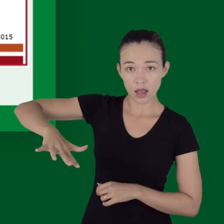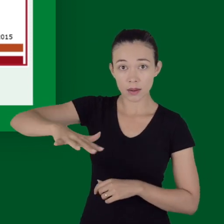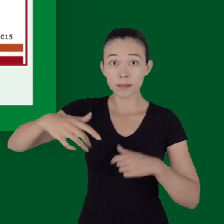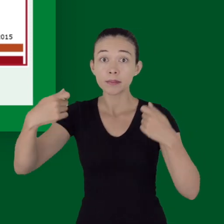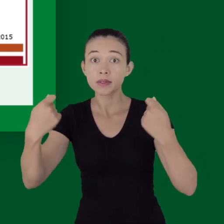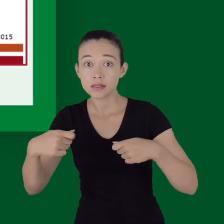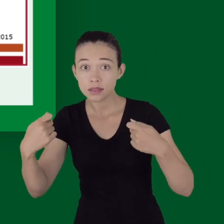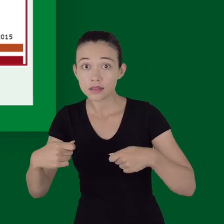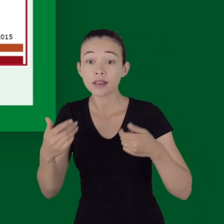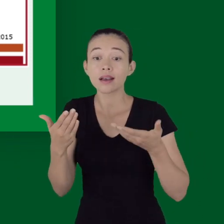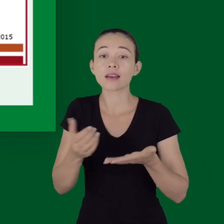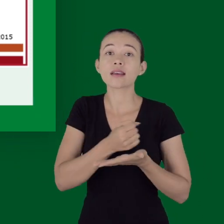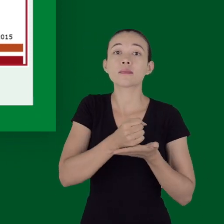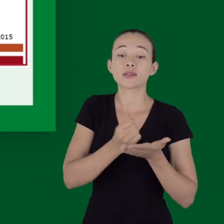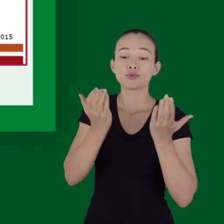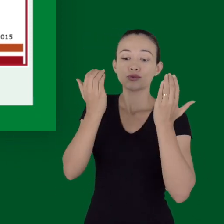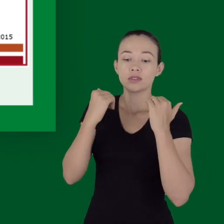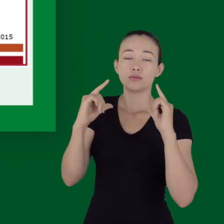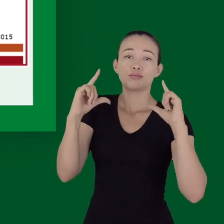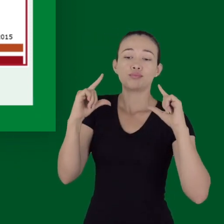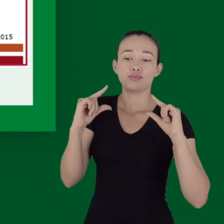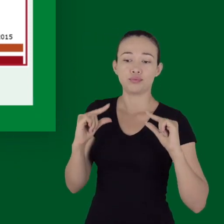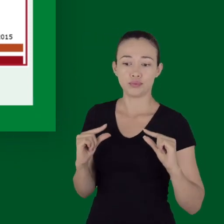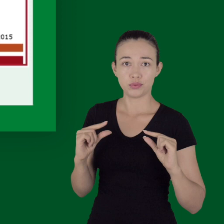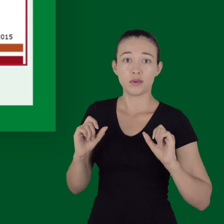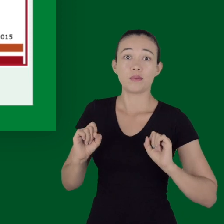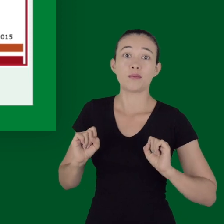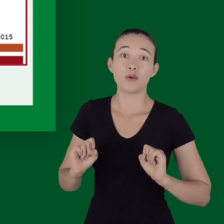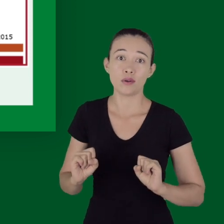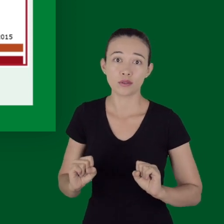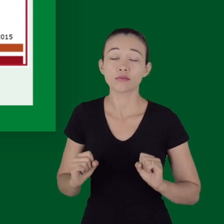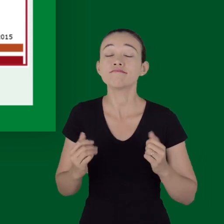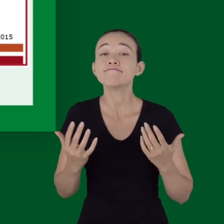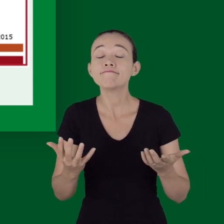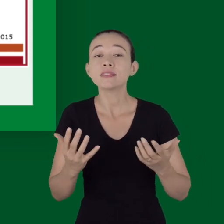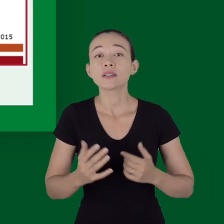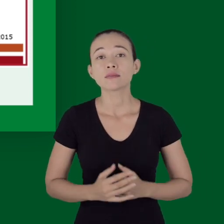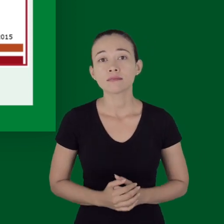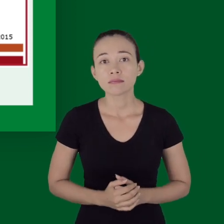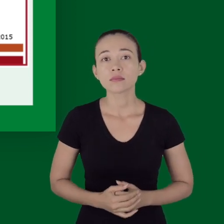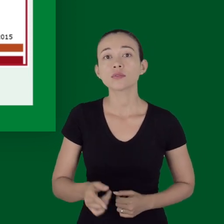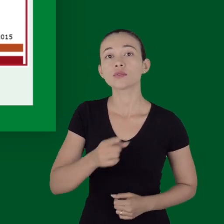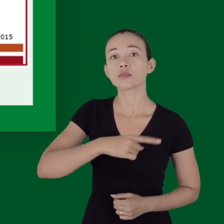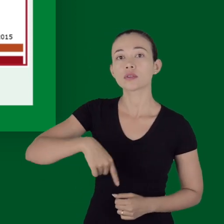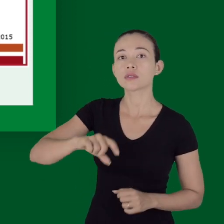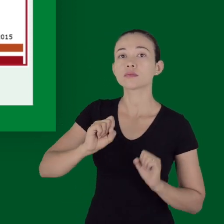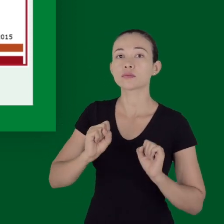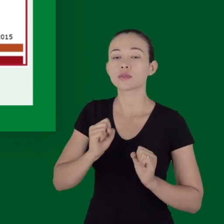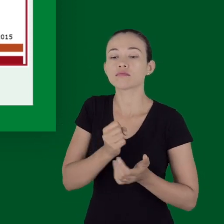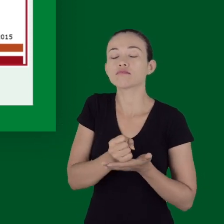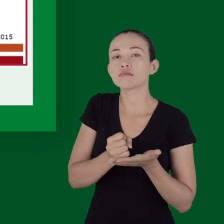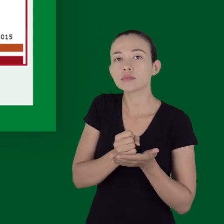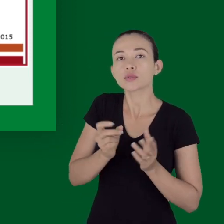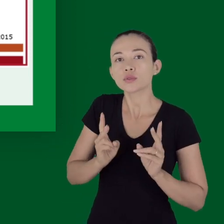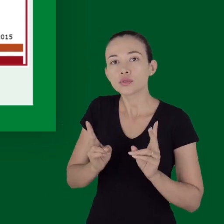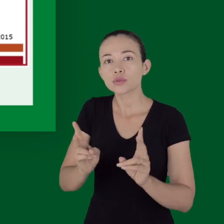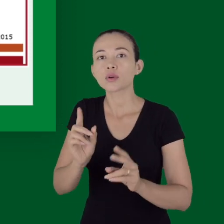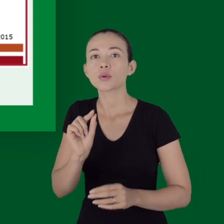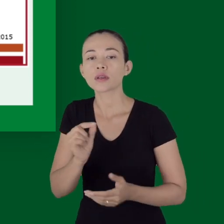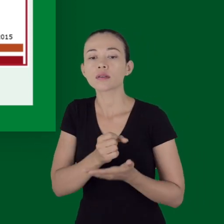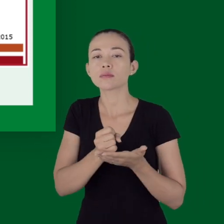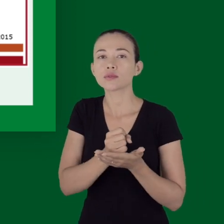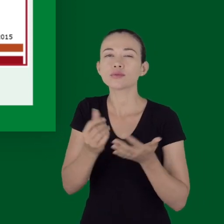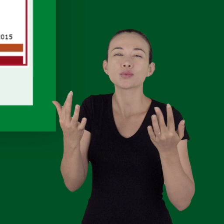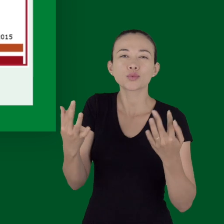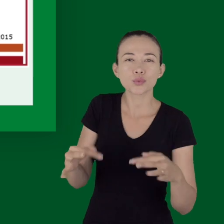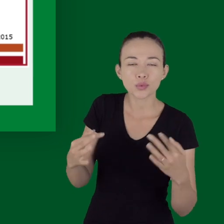drogas podem perder o efeito. Então, para evitar fazer de novo uma dose de ataque e o paciente rebaixar, a gente pode manter com analgésico,